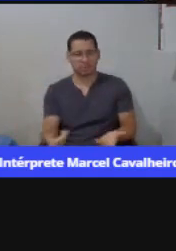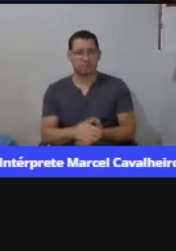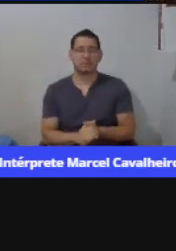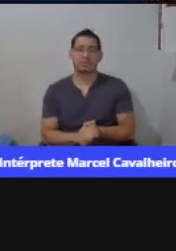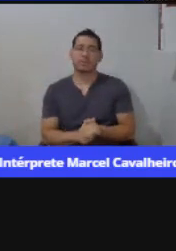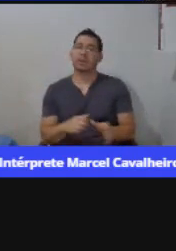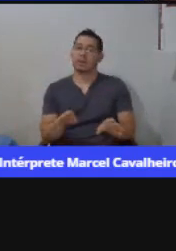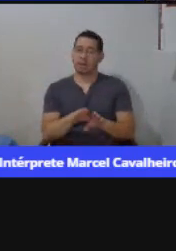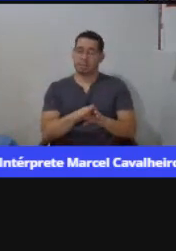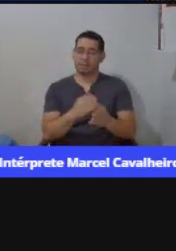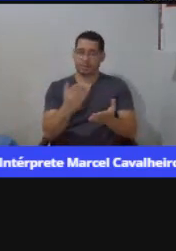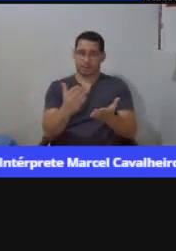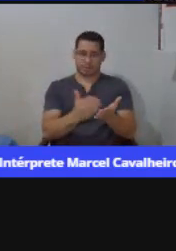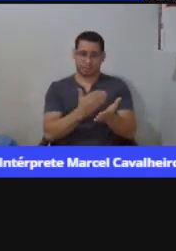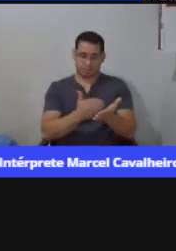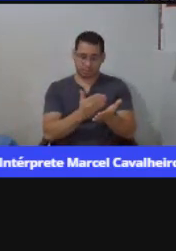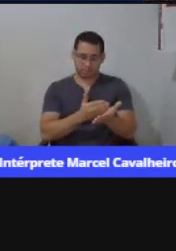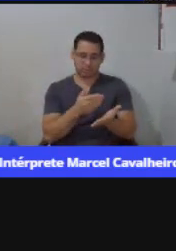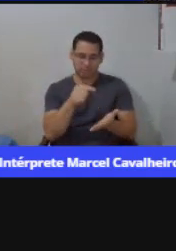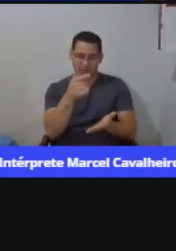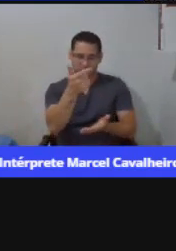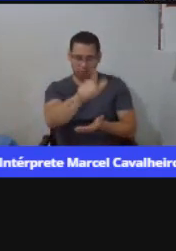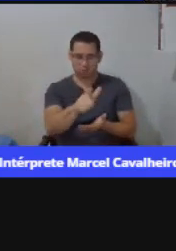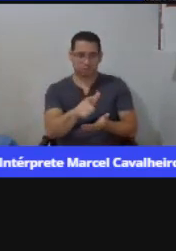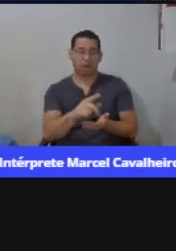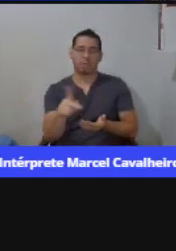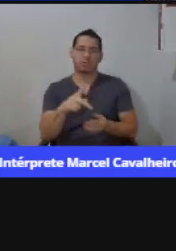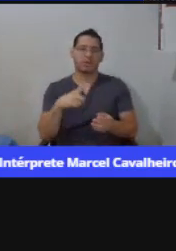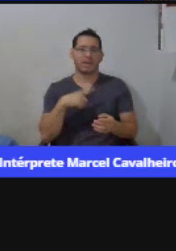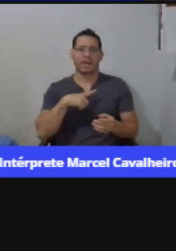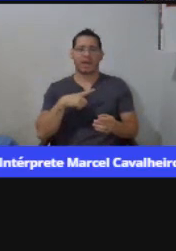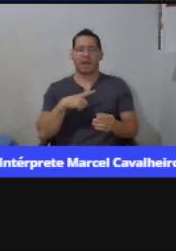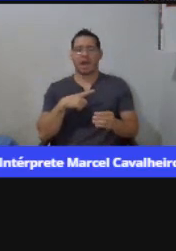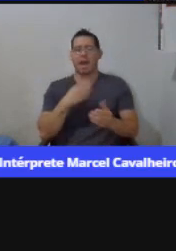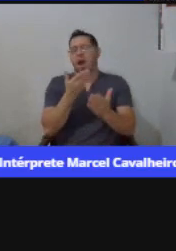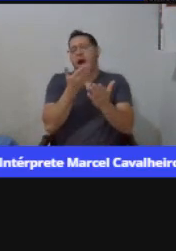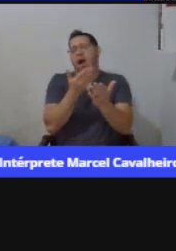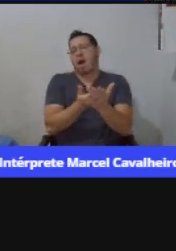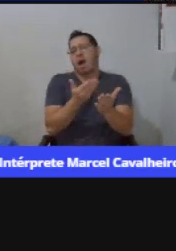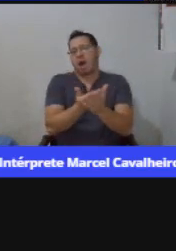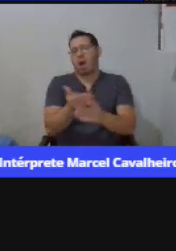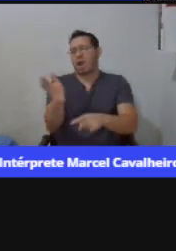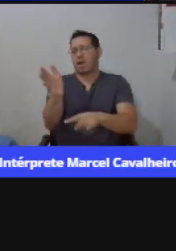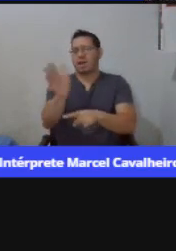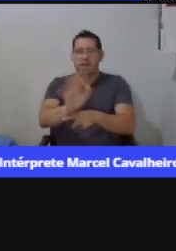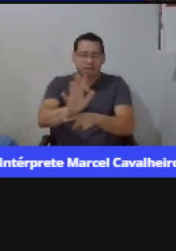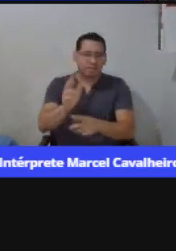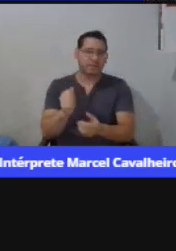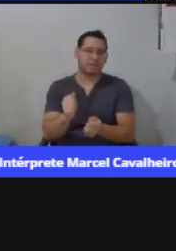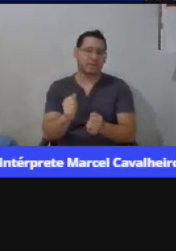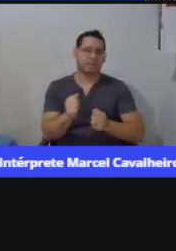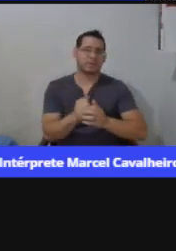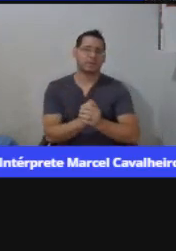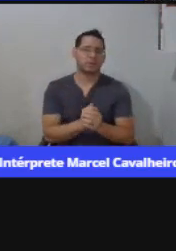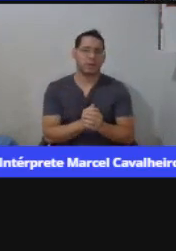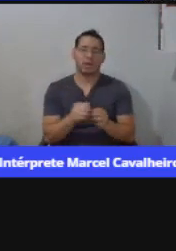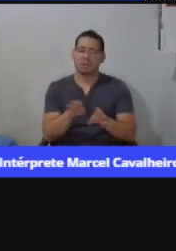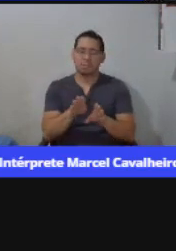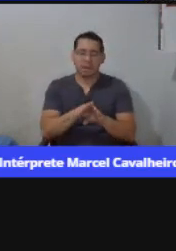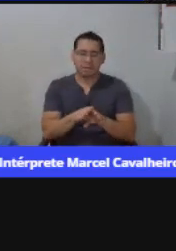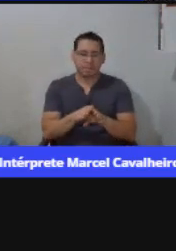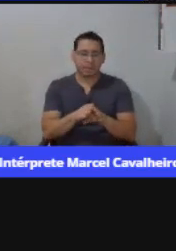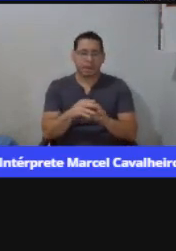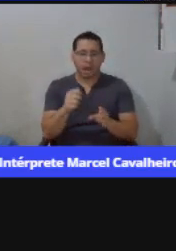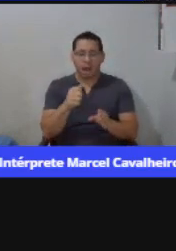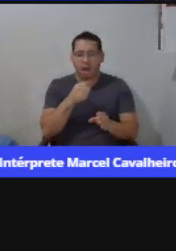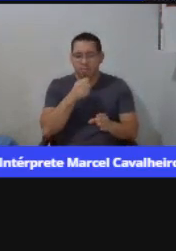atividades complementares, o professor tem as videoaulas, tem os áudios que ele pode estar entrando em contato com seus alunos, tem as